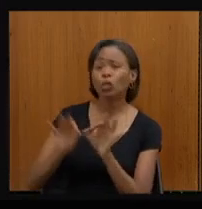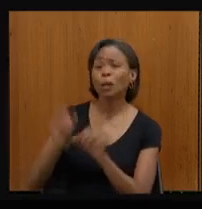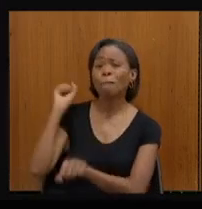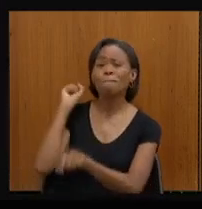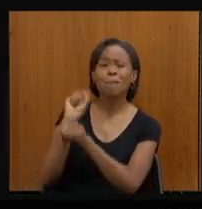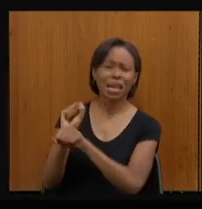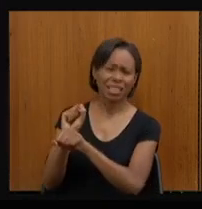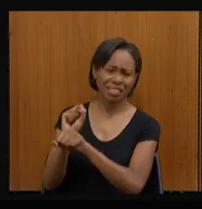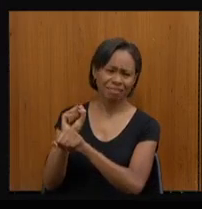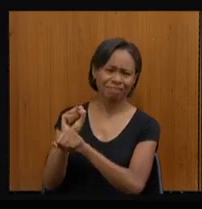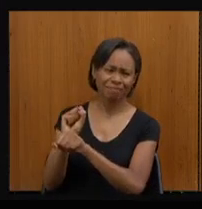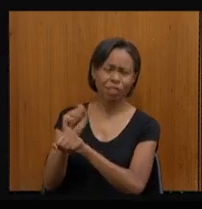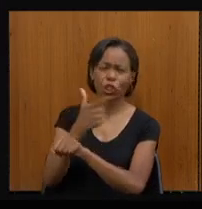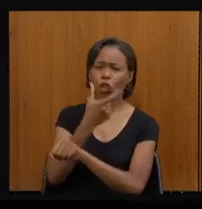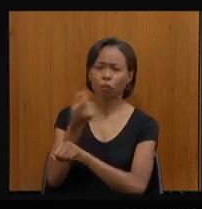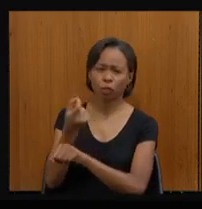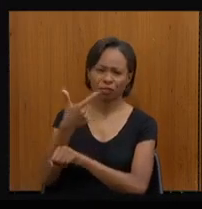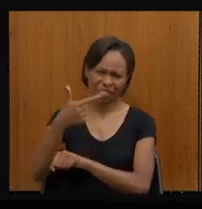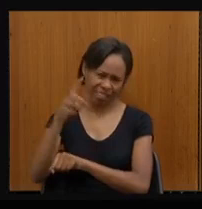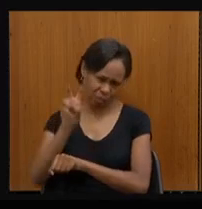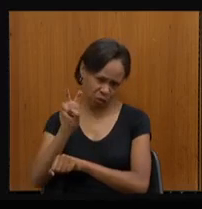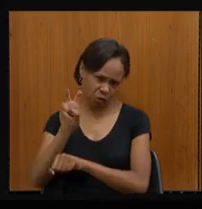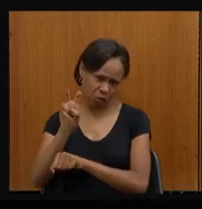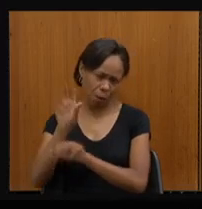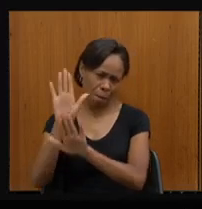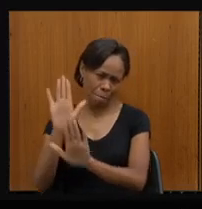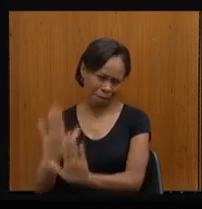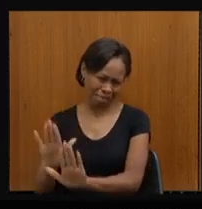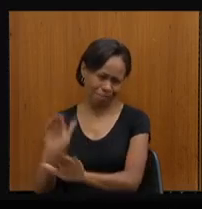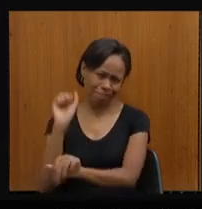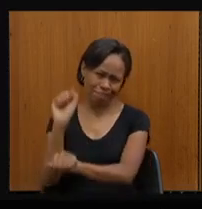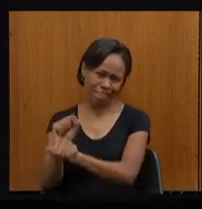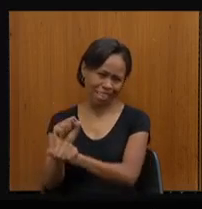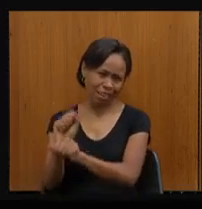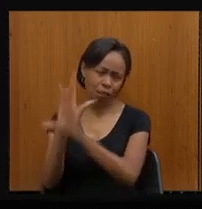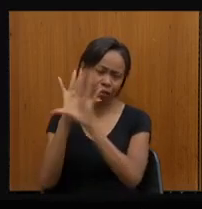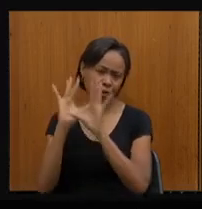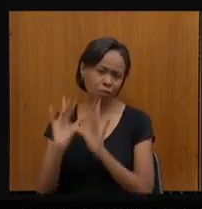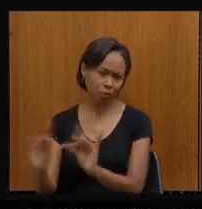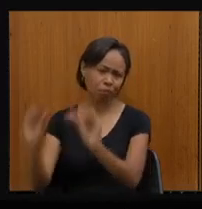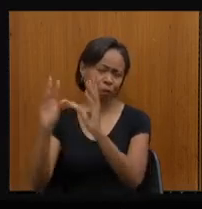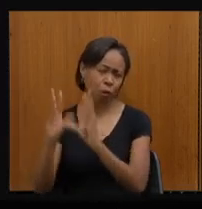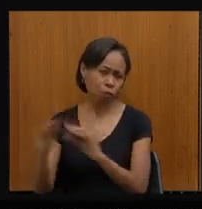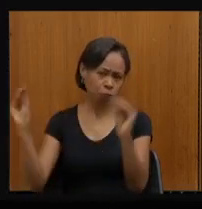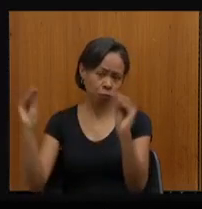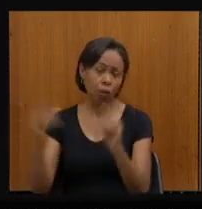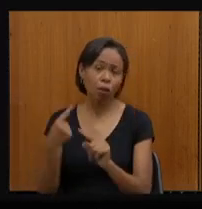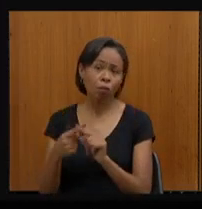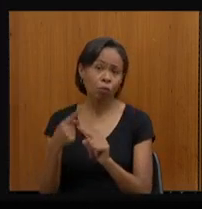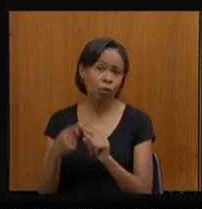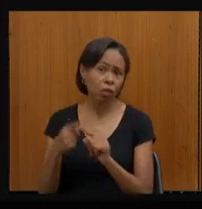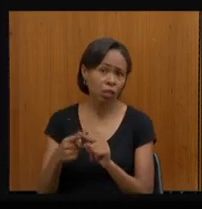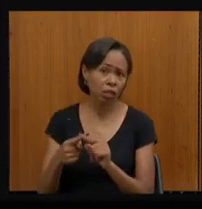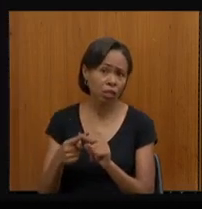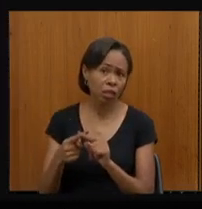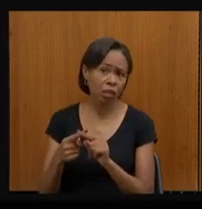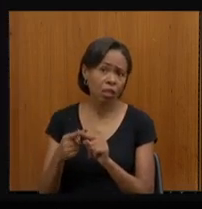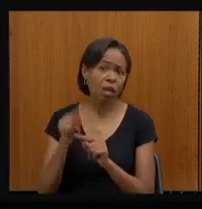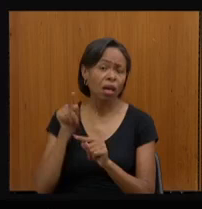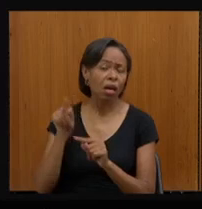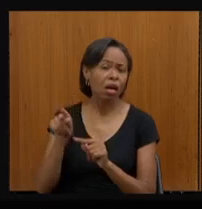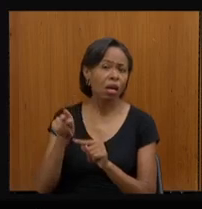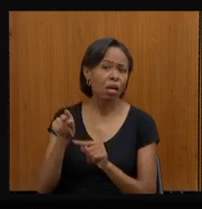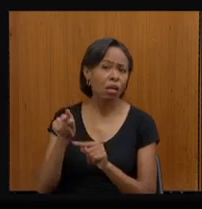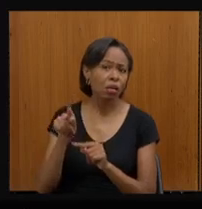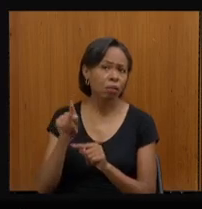aposentado em 2025 Ela deve tá desistir porque tava comprando análise do indicador na verdade temos